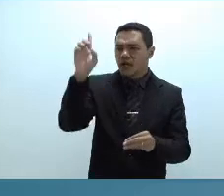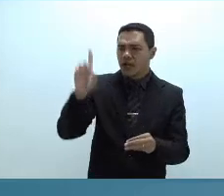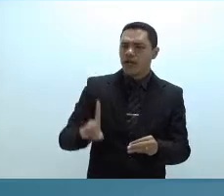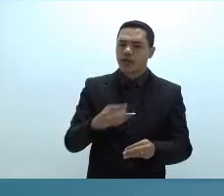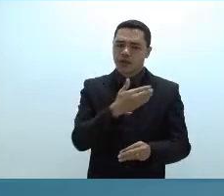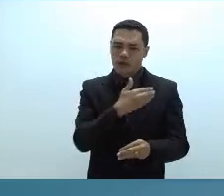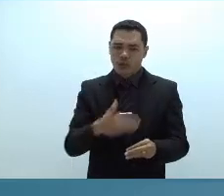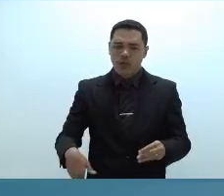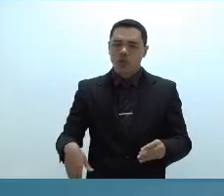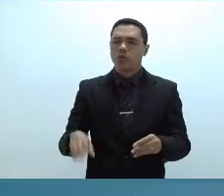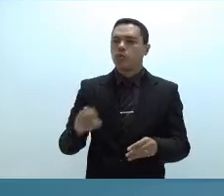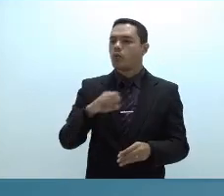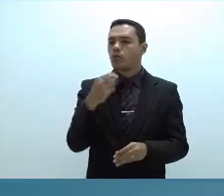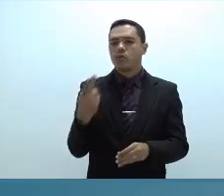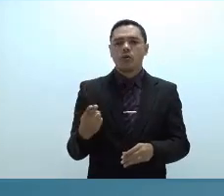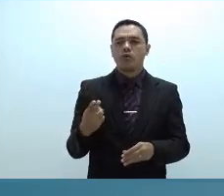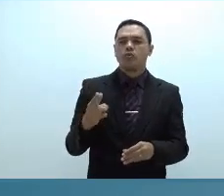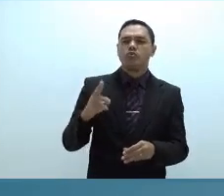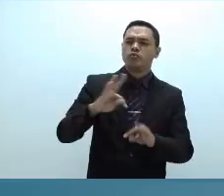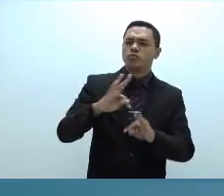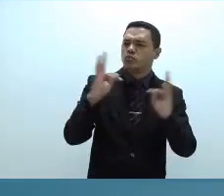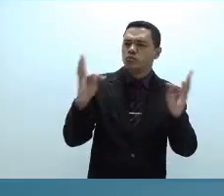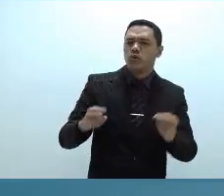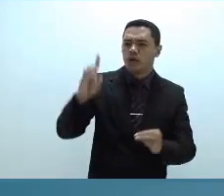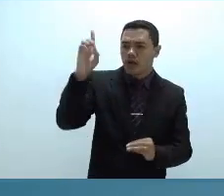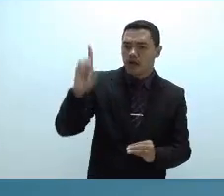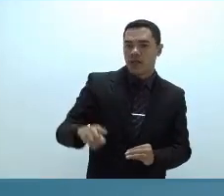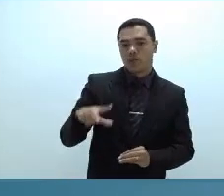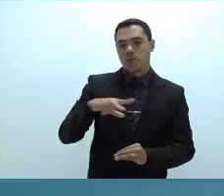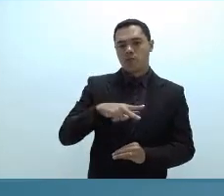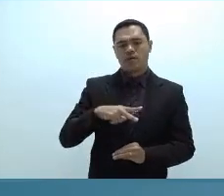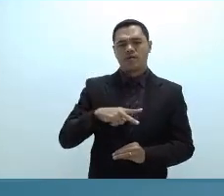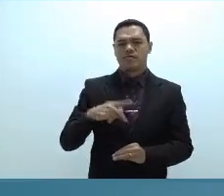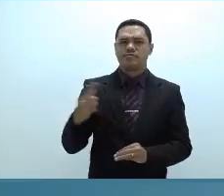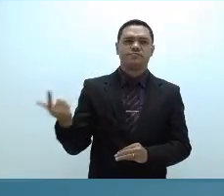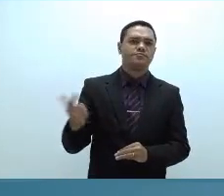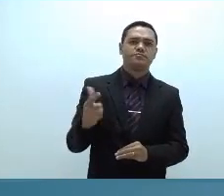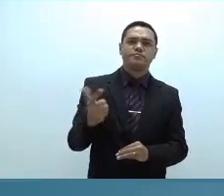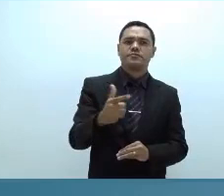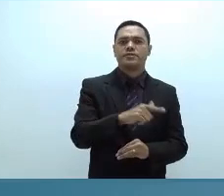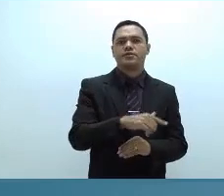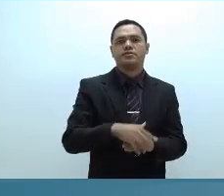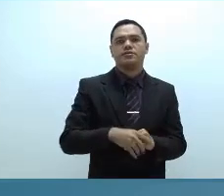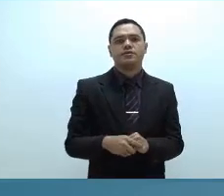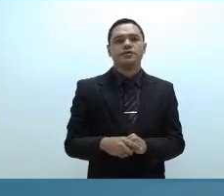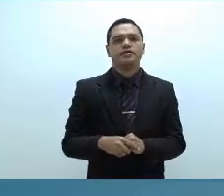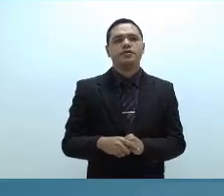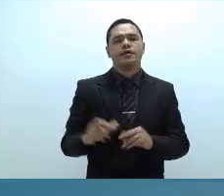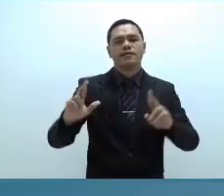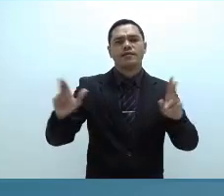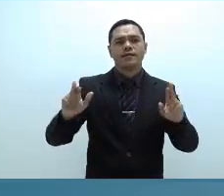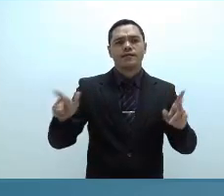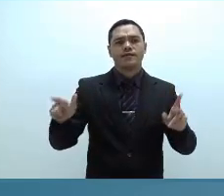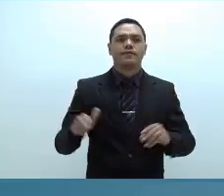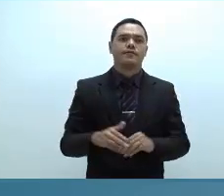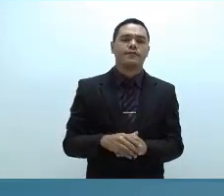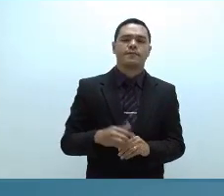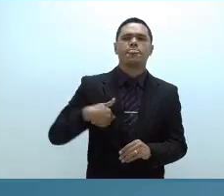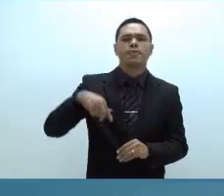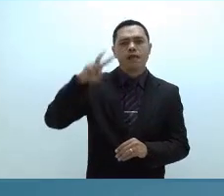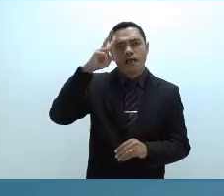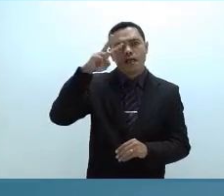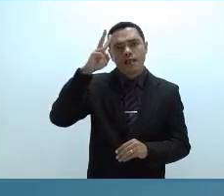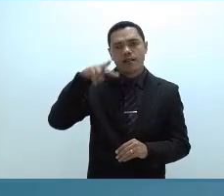direito privado. Nós estamos a tratar deste caso concreto. Eu lembro, senhor presidente, que